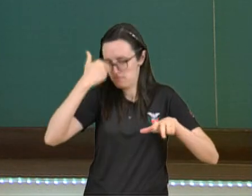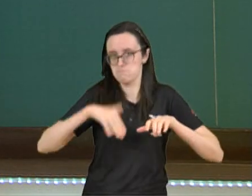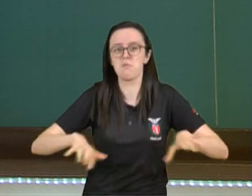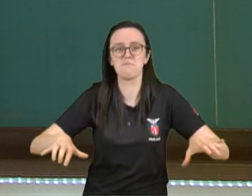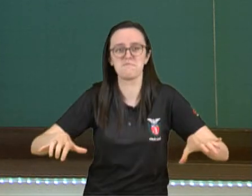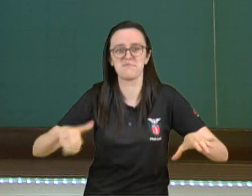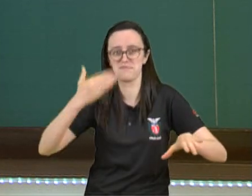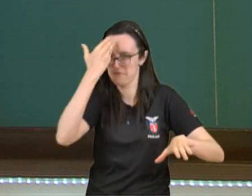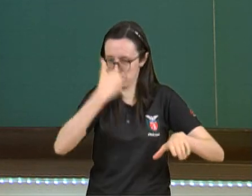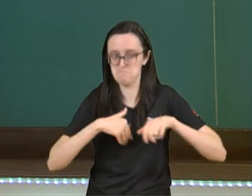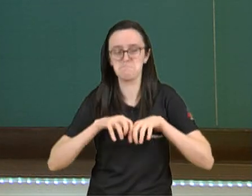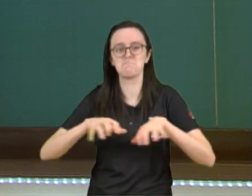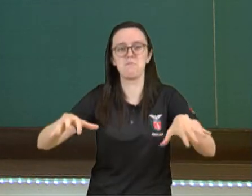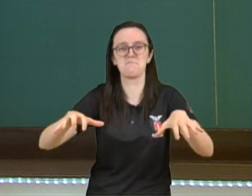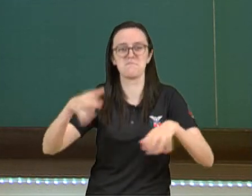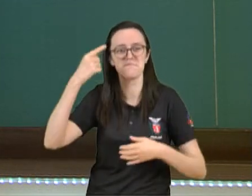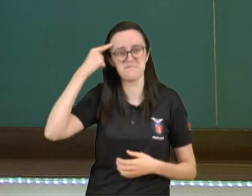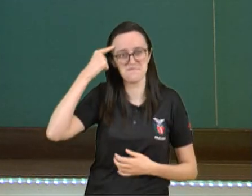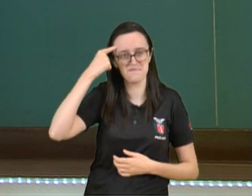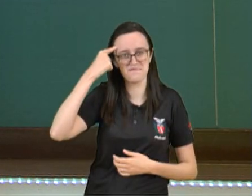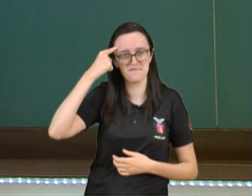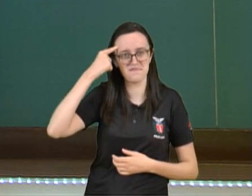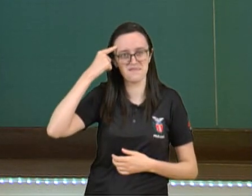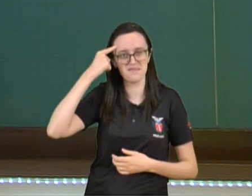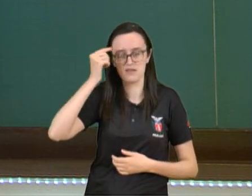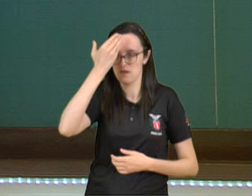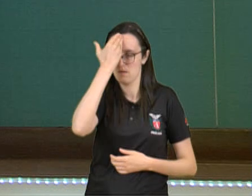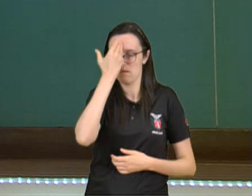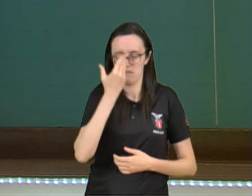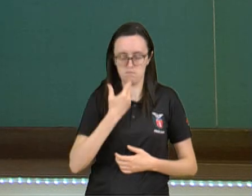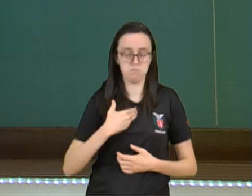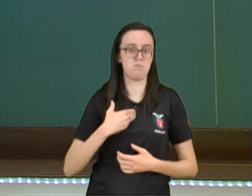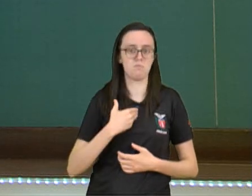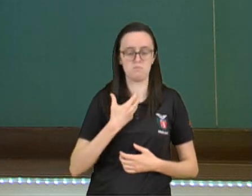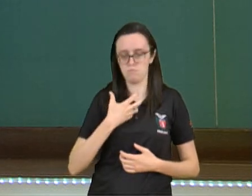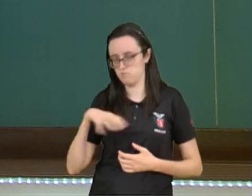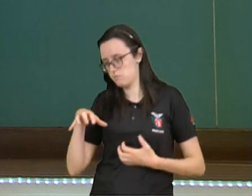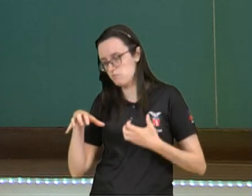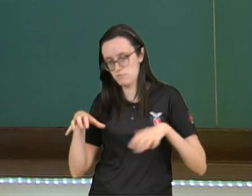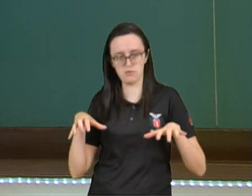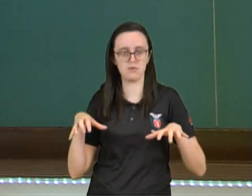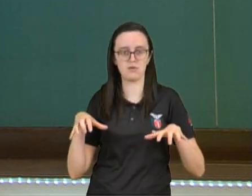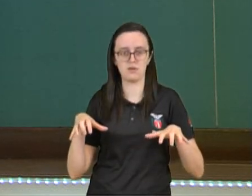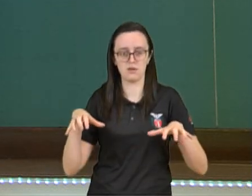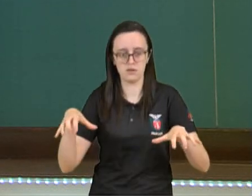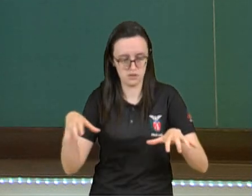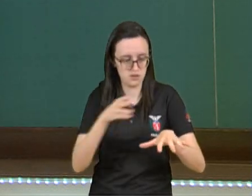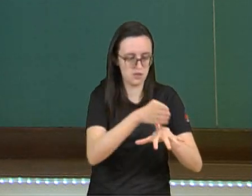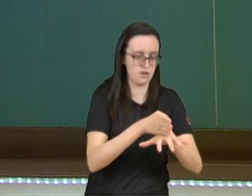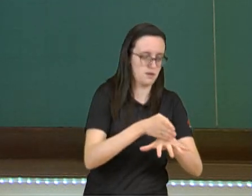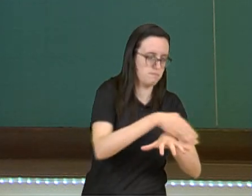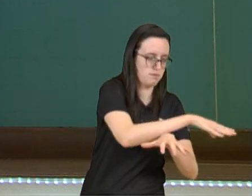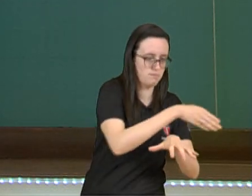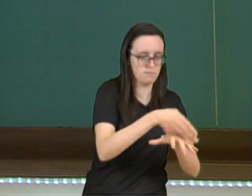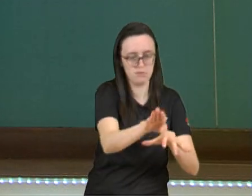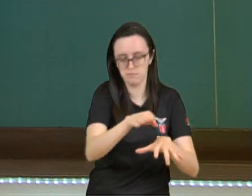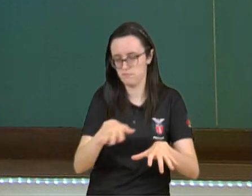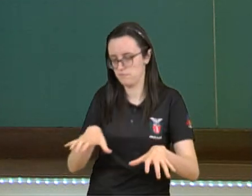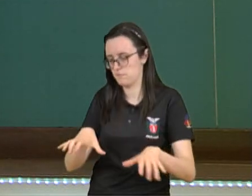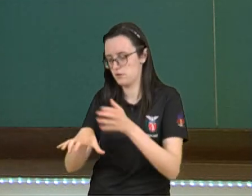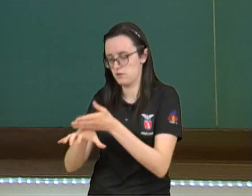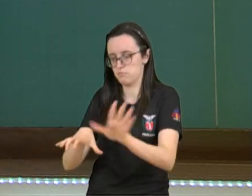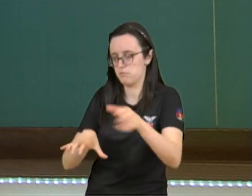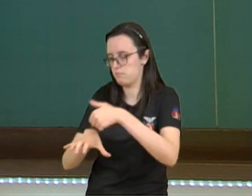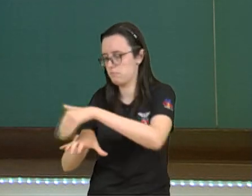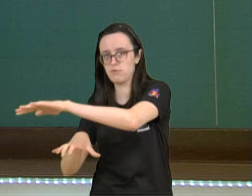ambiente, ele se divide, faz uma cópia e no final do processo viram dois. E aqui a gente tem uma imagem, pode acontecer tanto